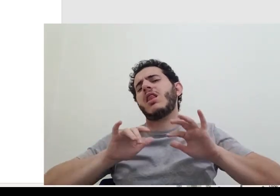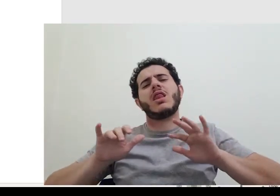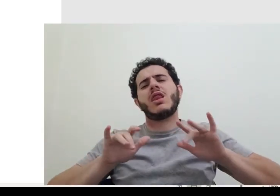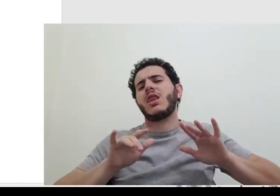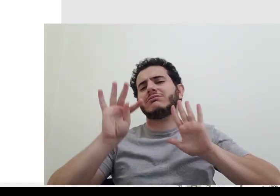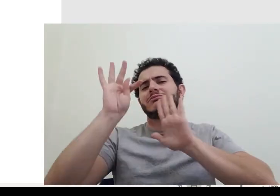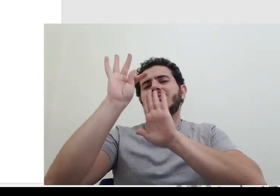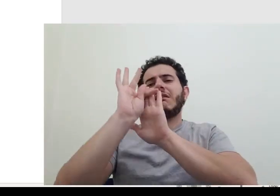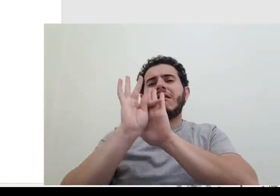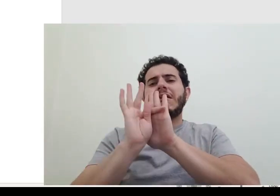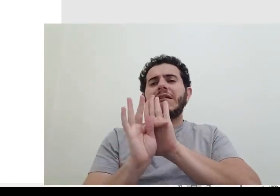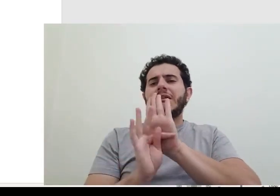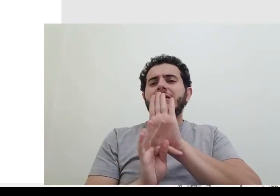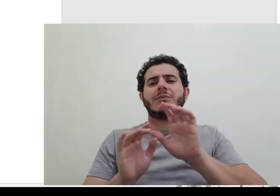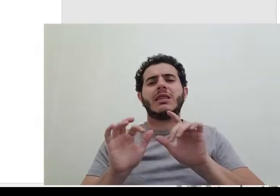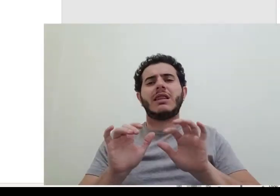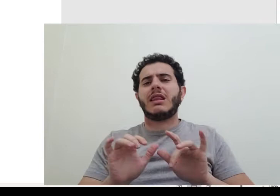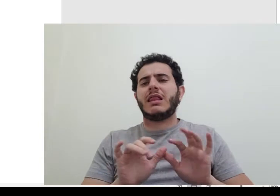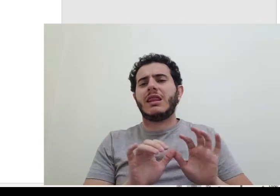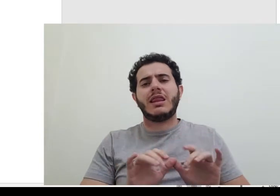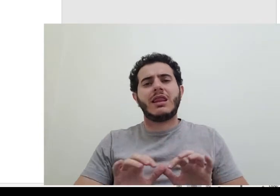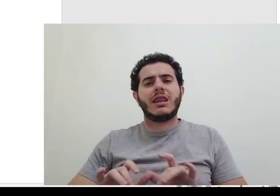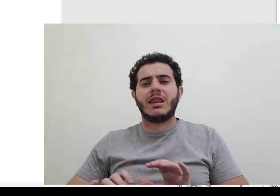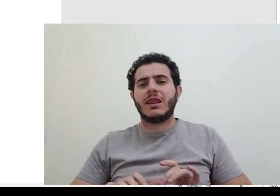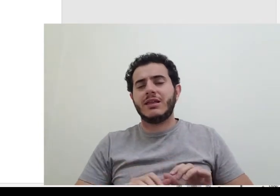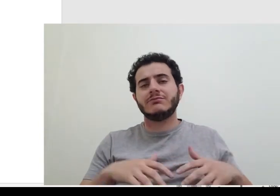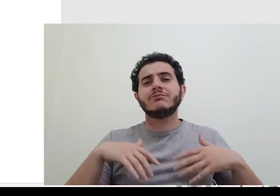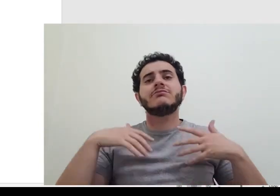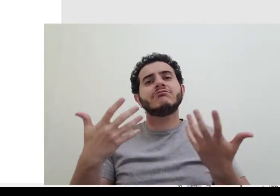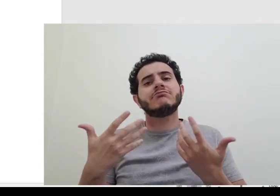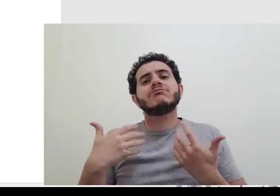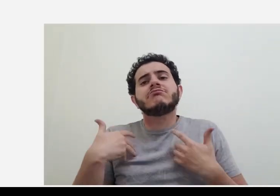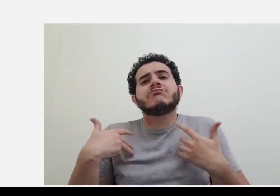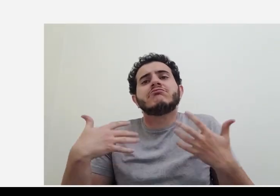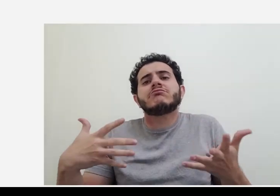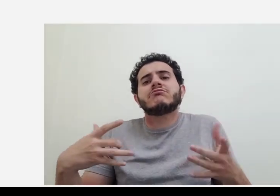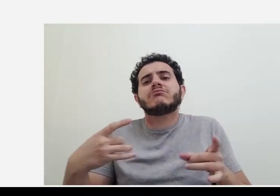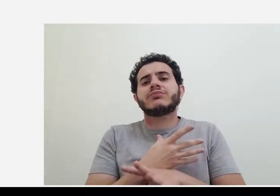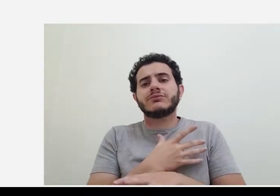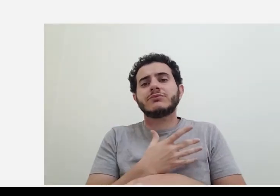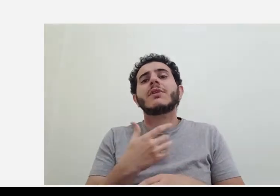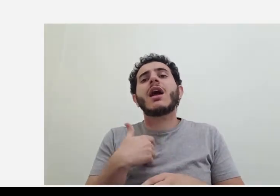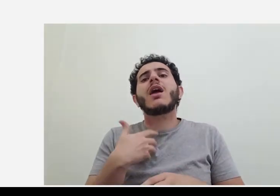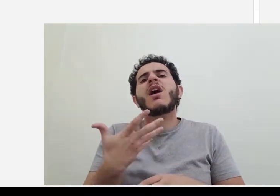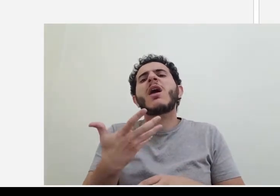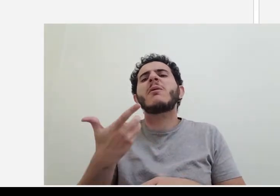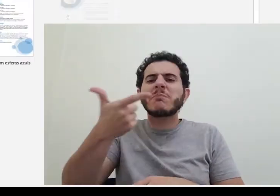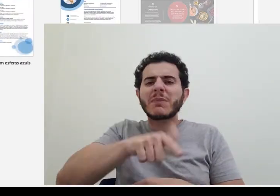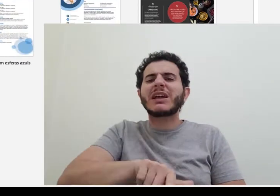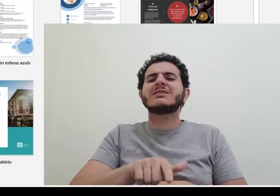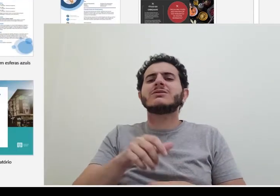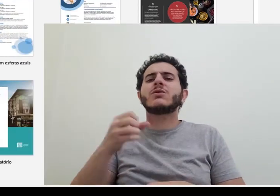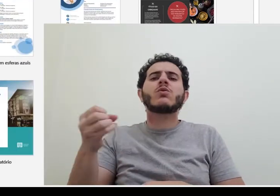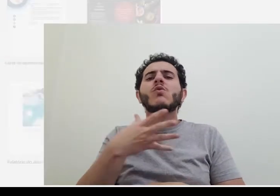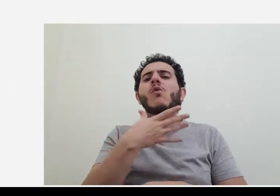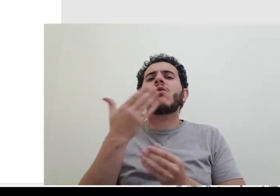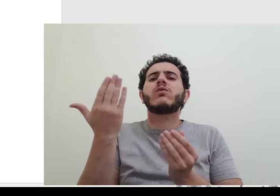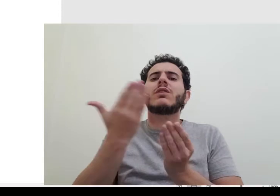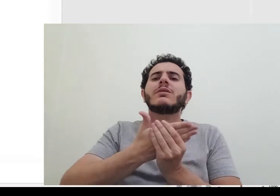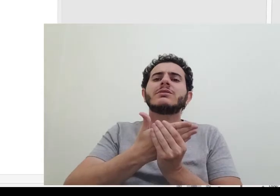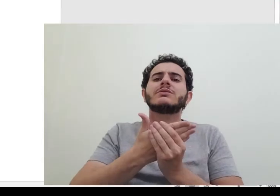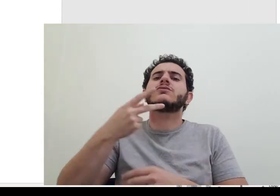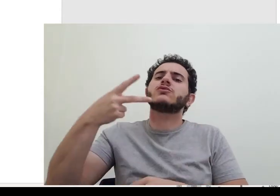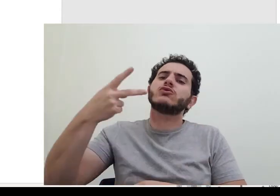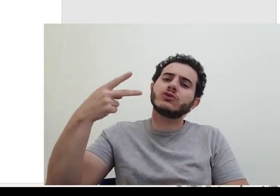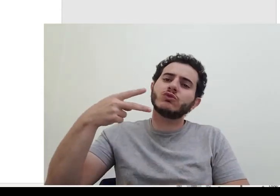texto aqui e vou ter esse texto. Dentro do Word eu consigo abrir um novo arquivo também, ó. Pedir para abrir um